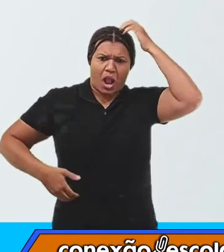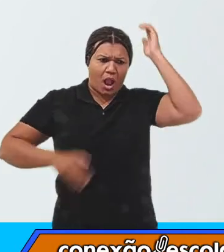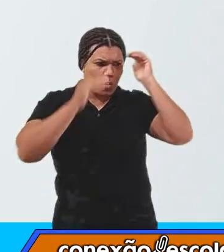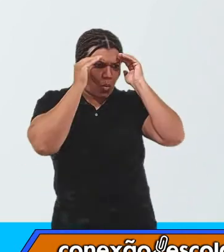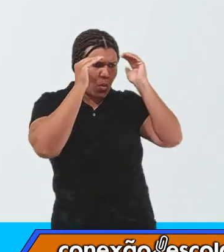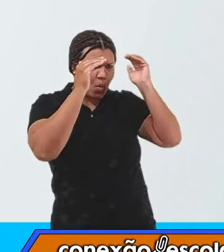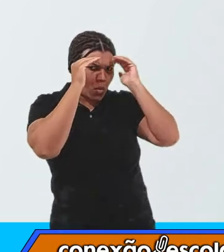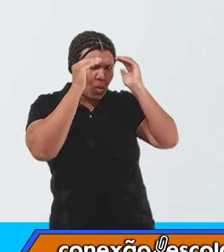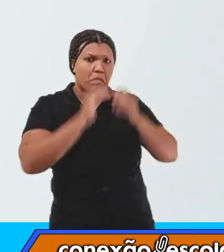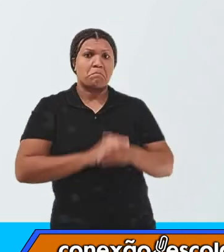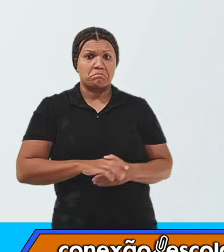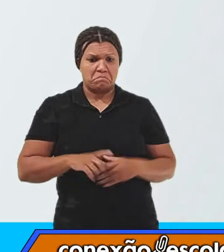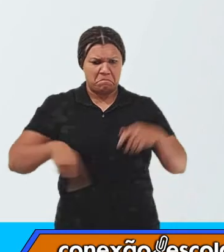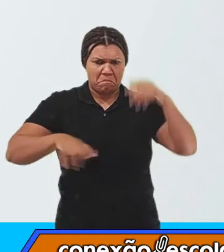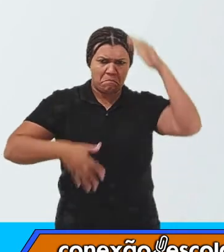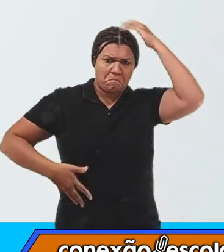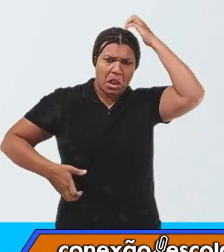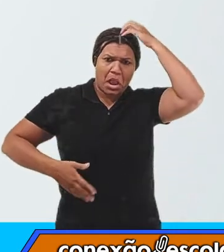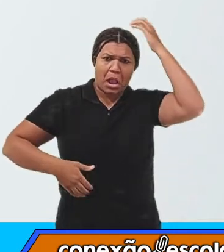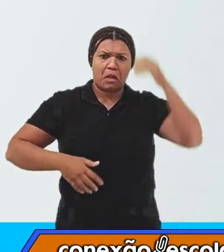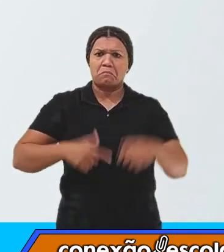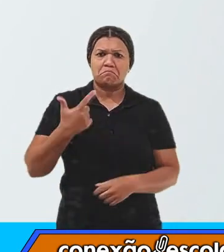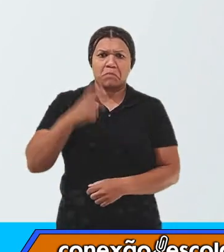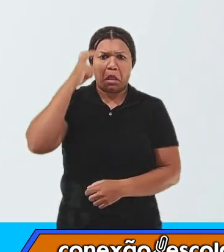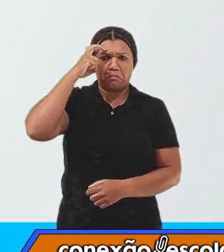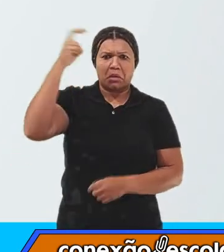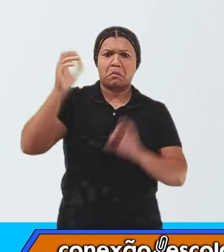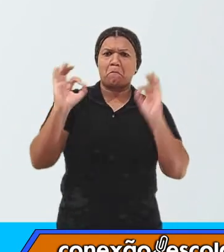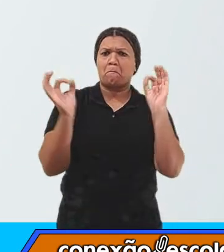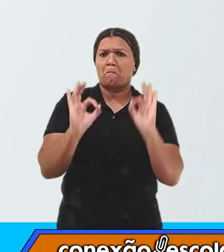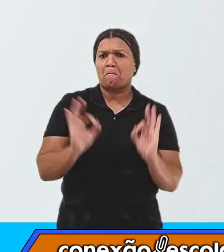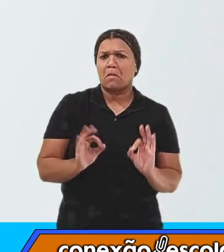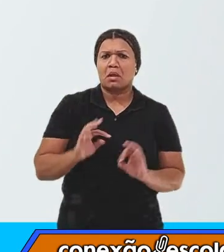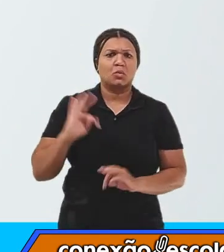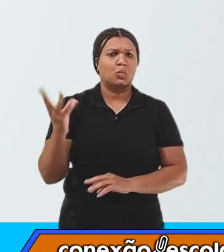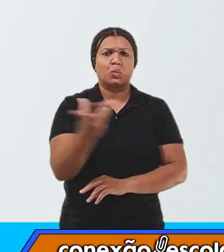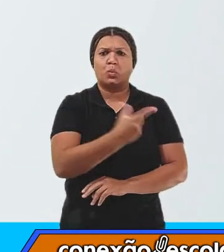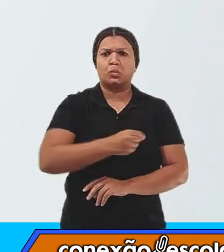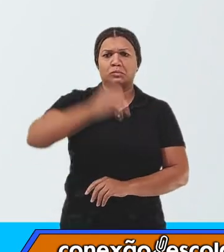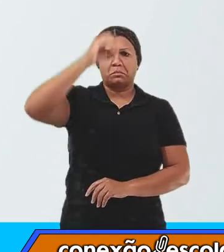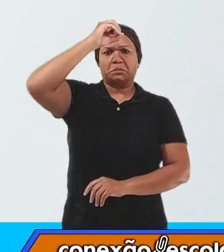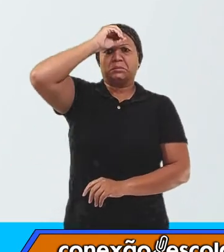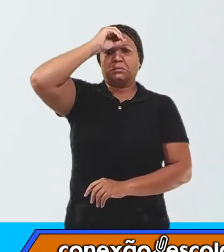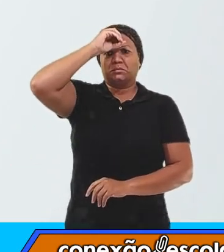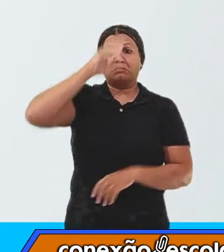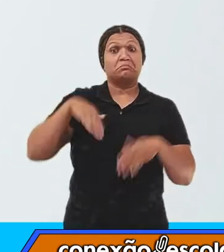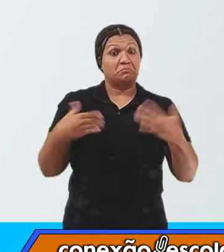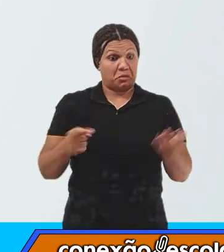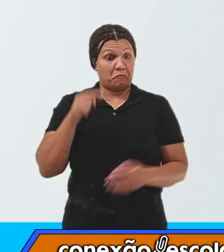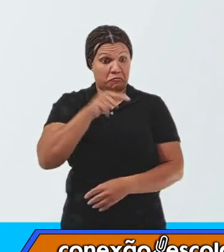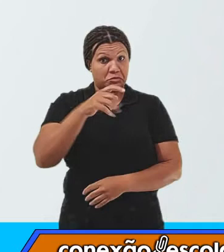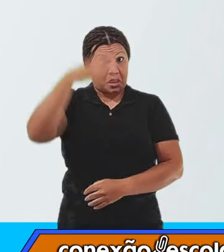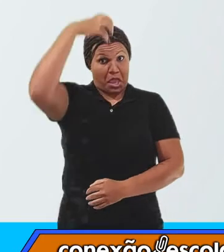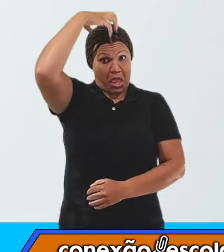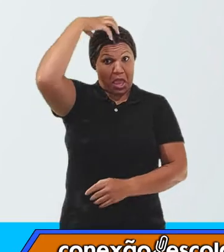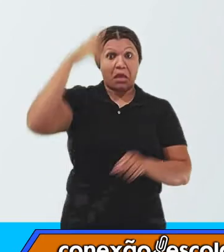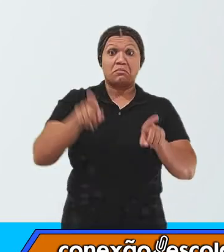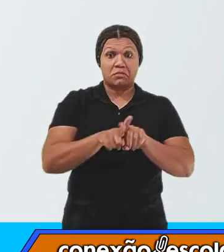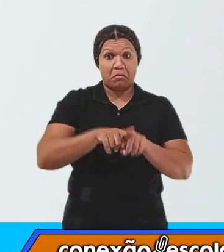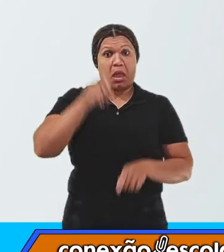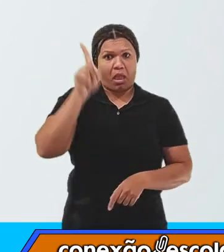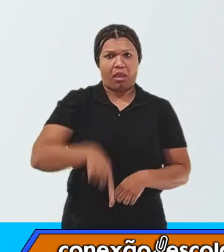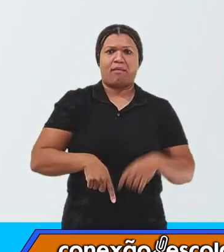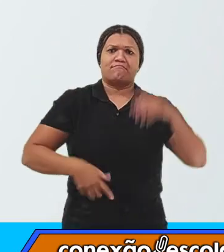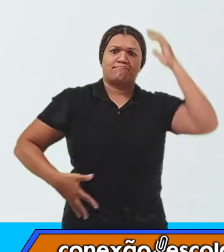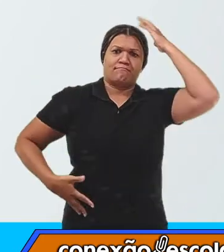macacos, portanto irracionais. E assim, você, que é o rei, também